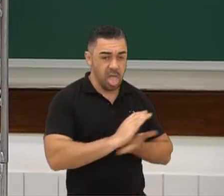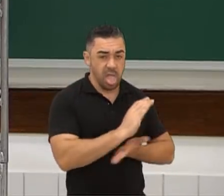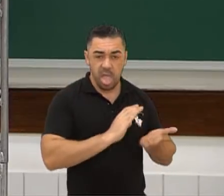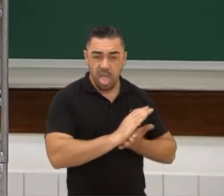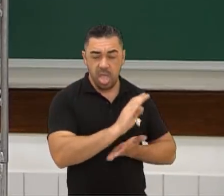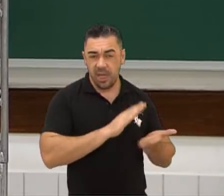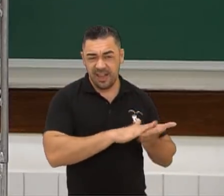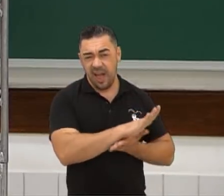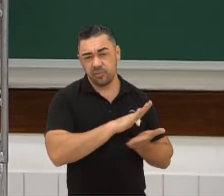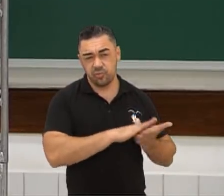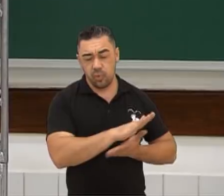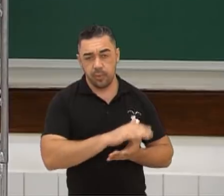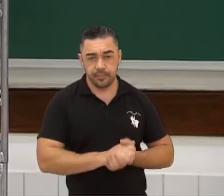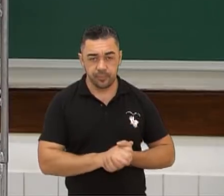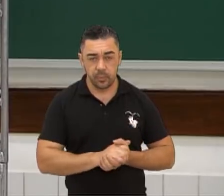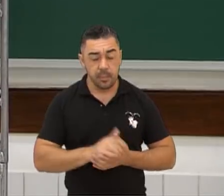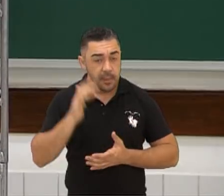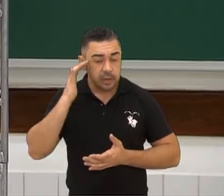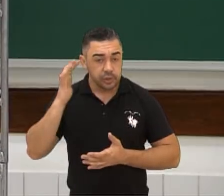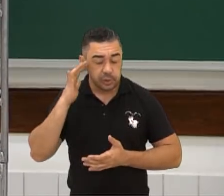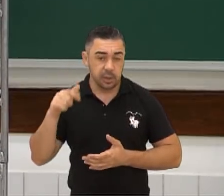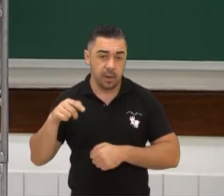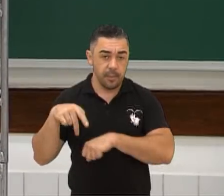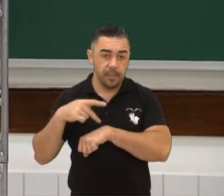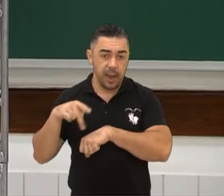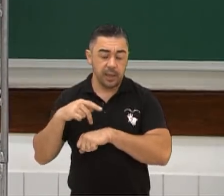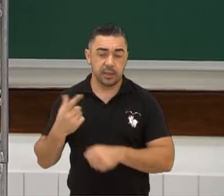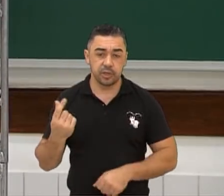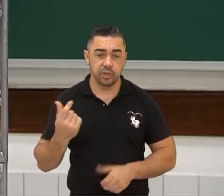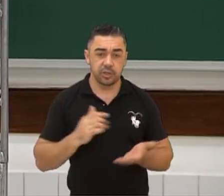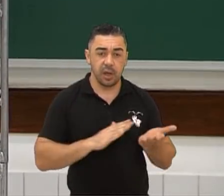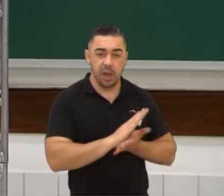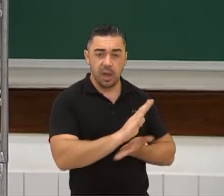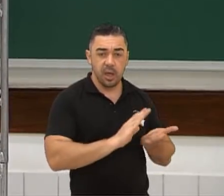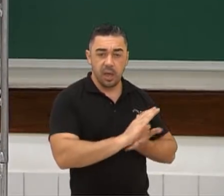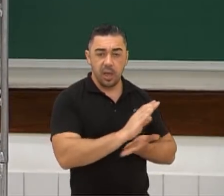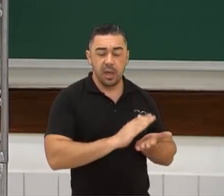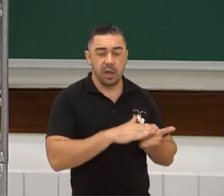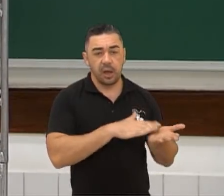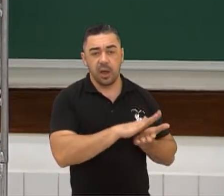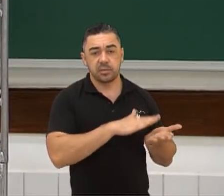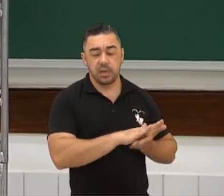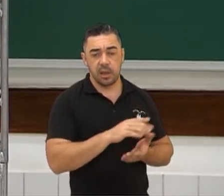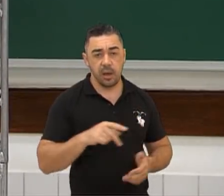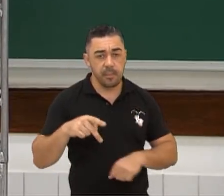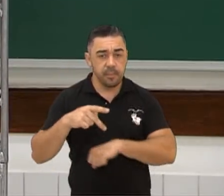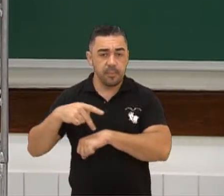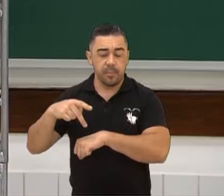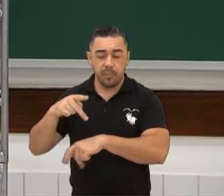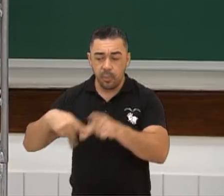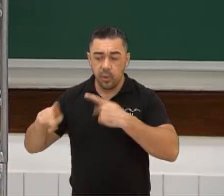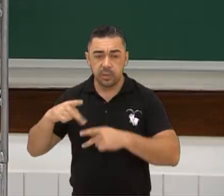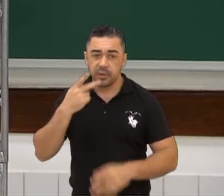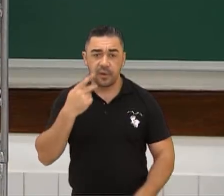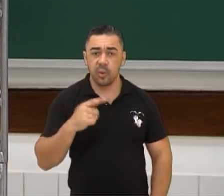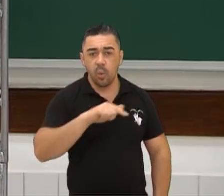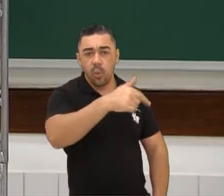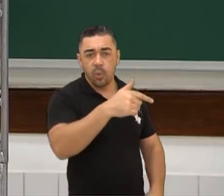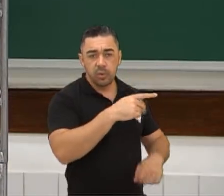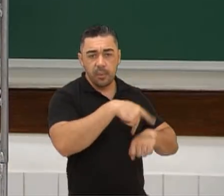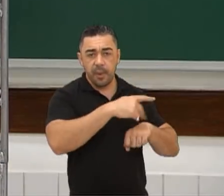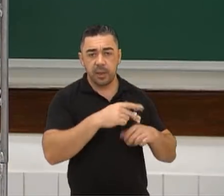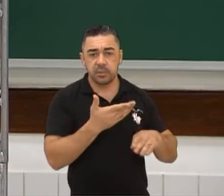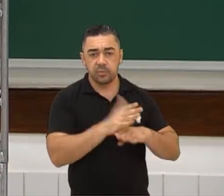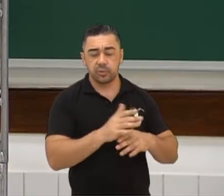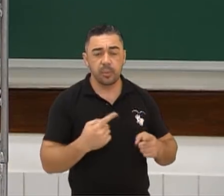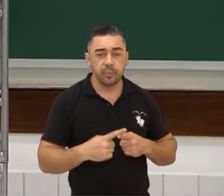guerra. Um país que já estava em crise, gastando com uma guerra desnecessária, segundo a população, uma guerra em outro país.